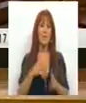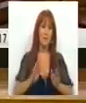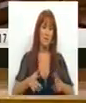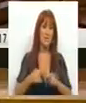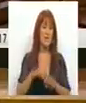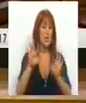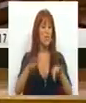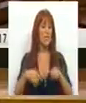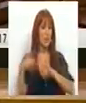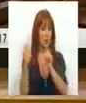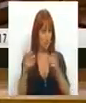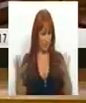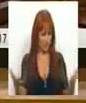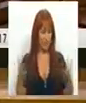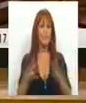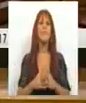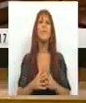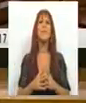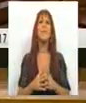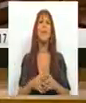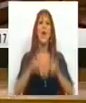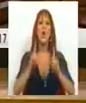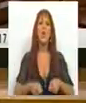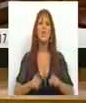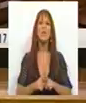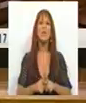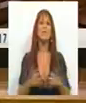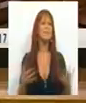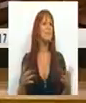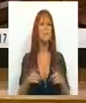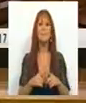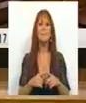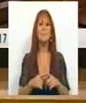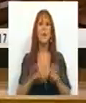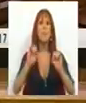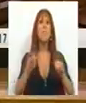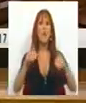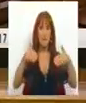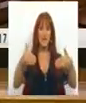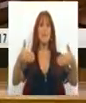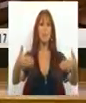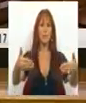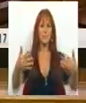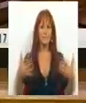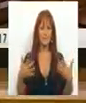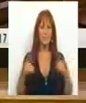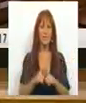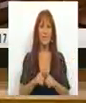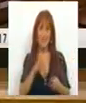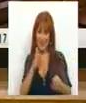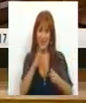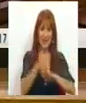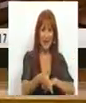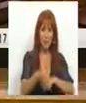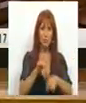Convém, no final deste debate, começar, portanto, pelo princípio, indo